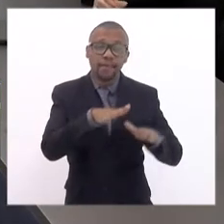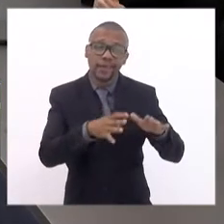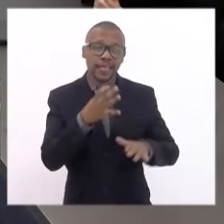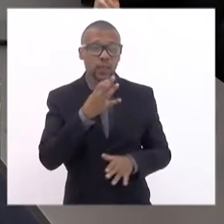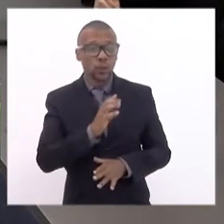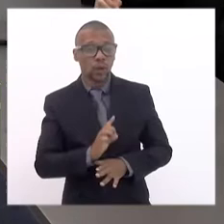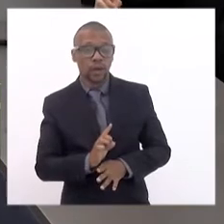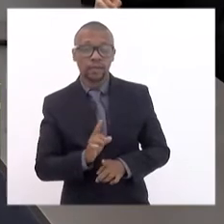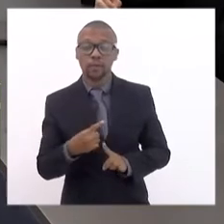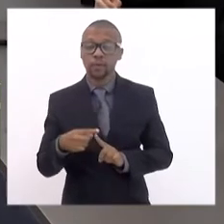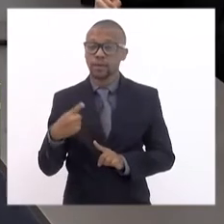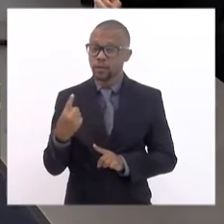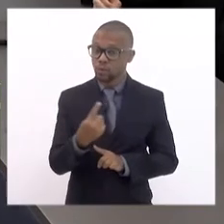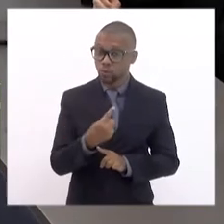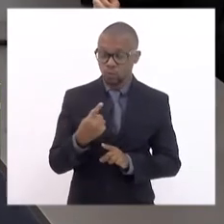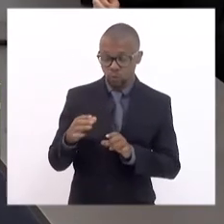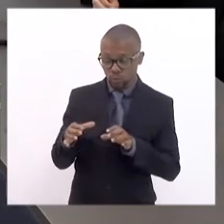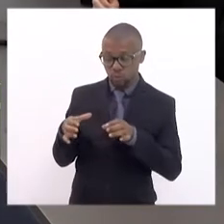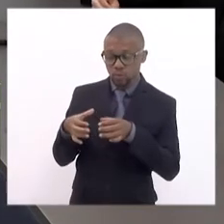nossa Procuradoria